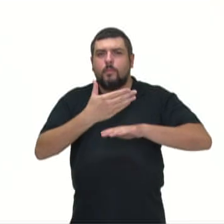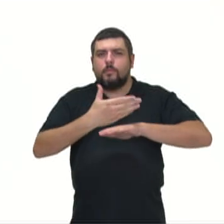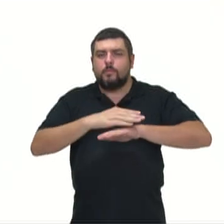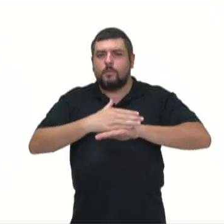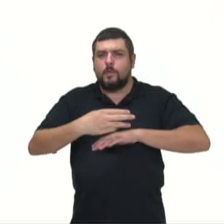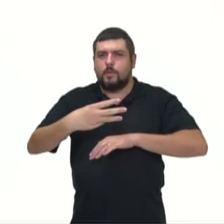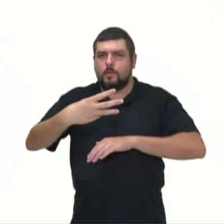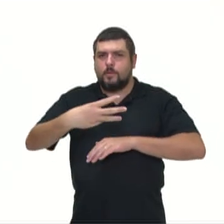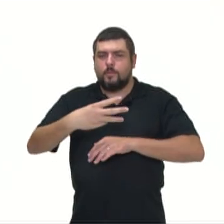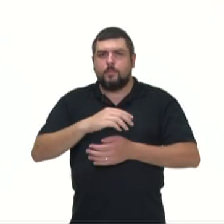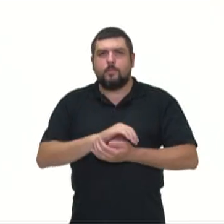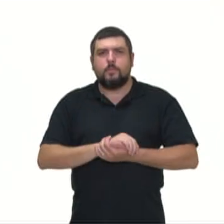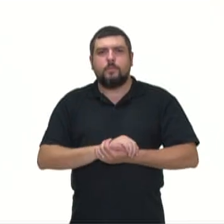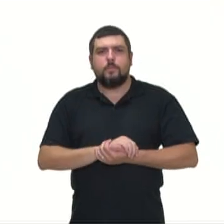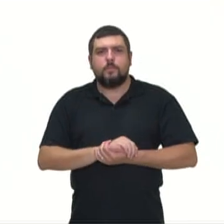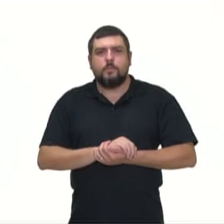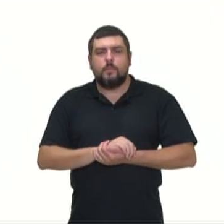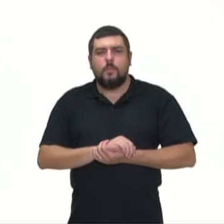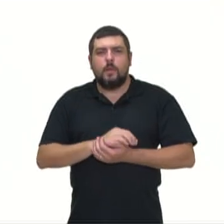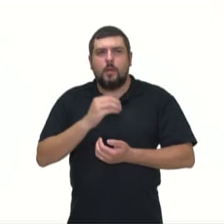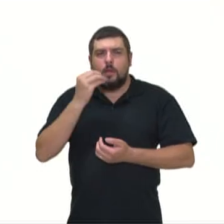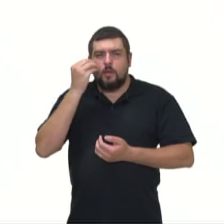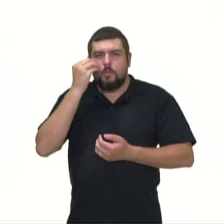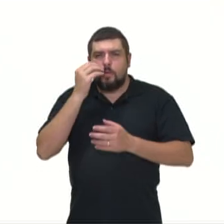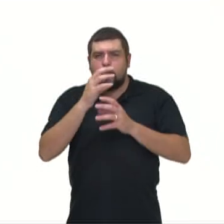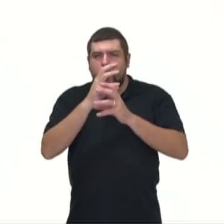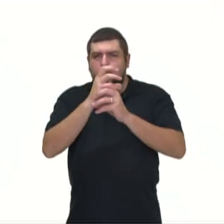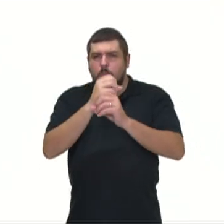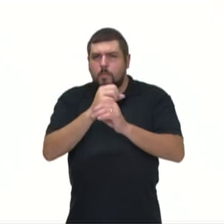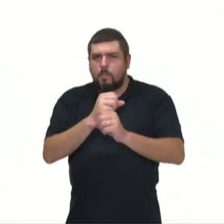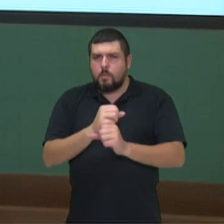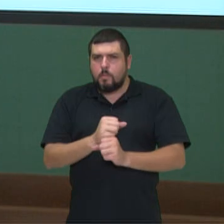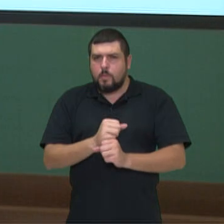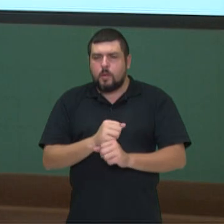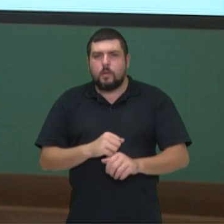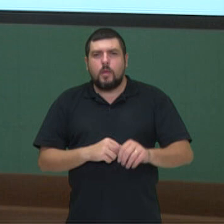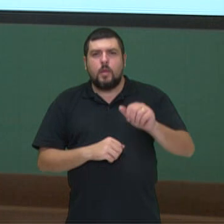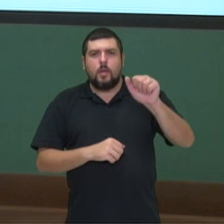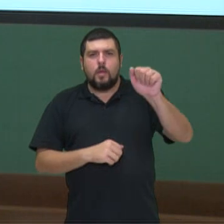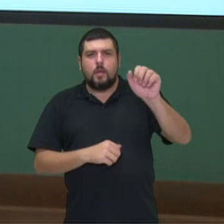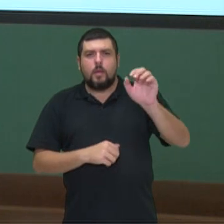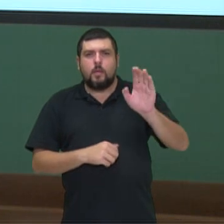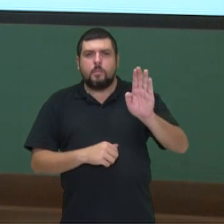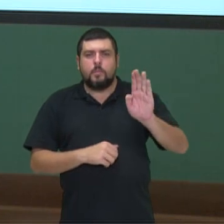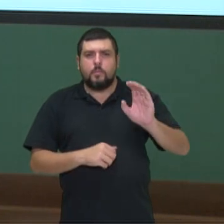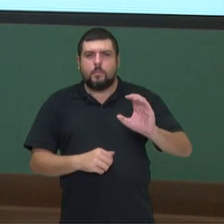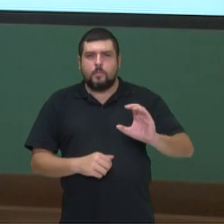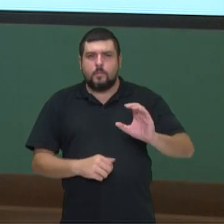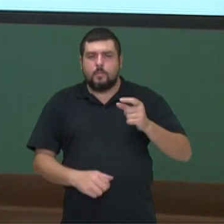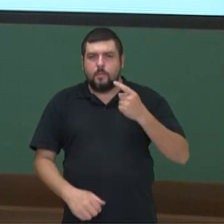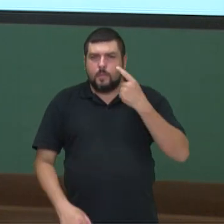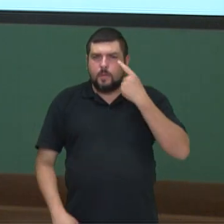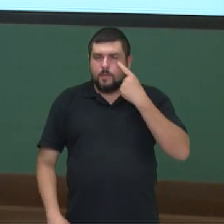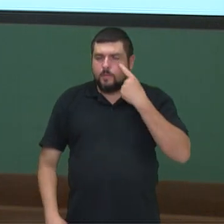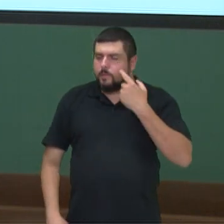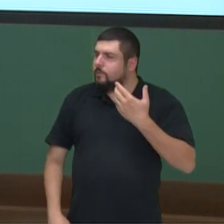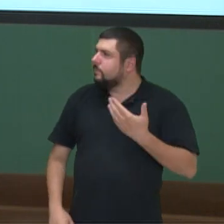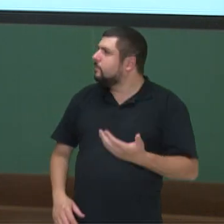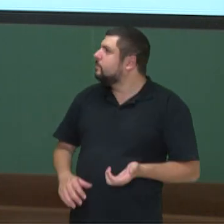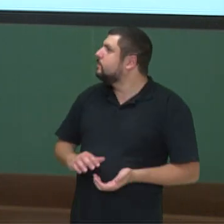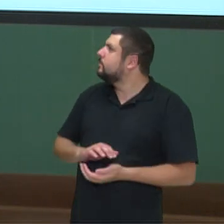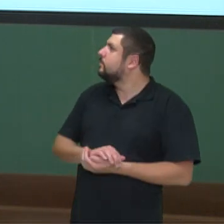o valor das expressões numéricas. Na letra A, nós temos raiz quadrada de